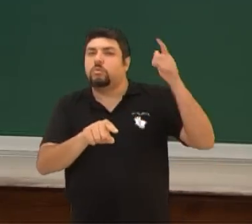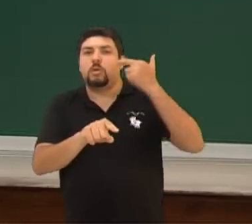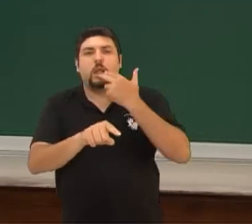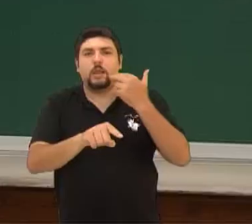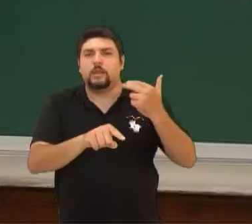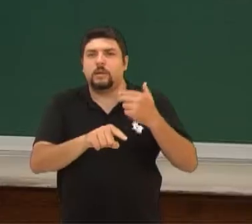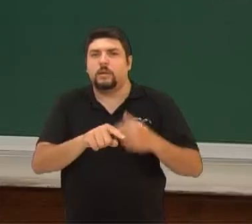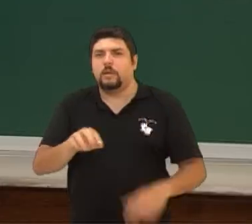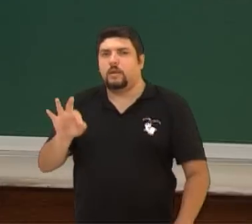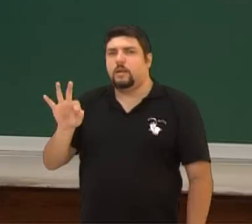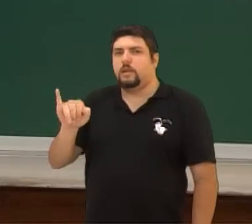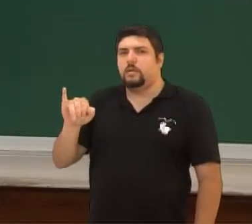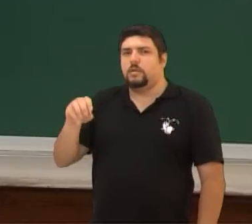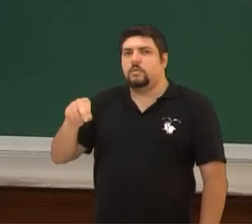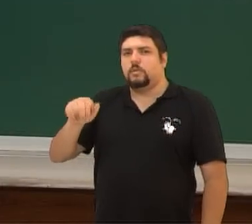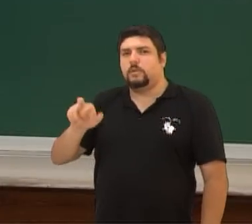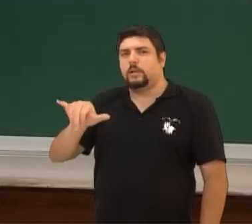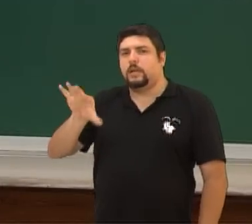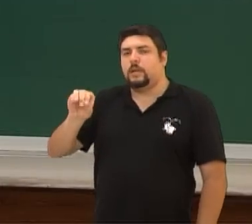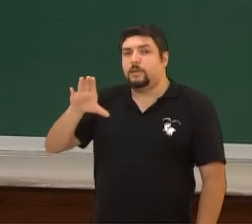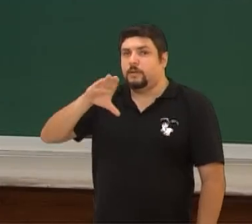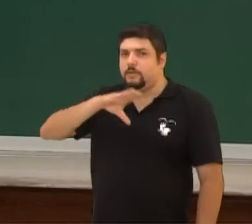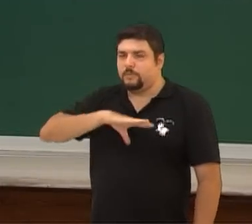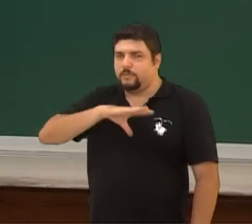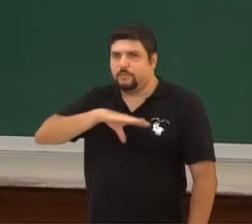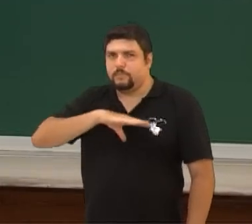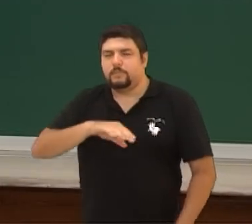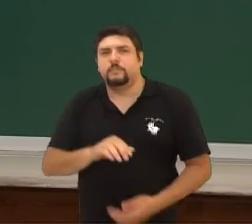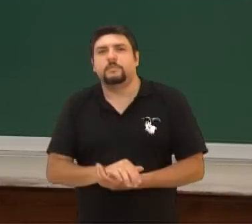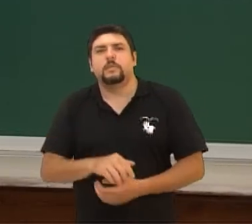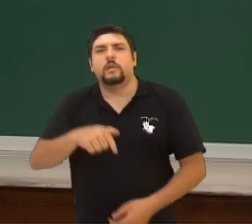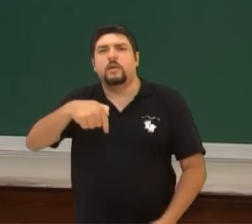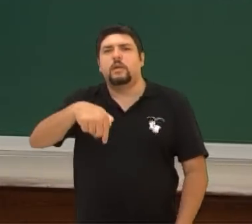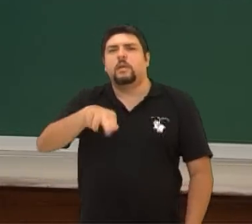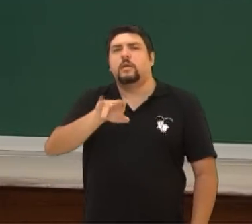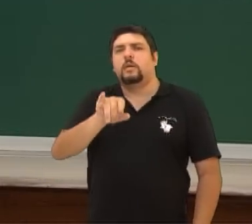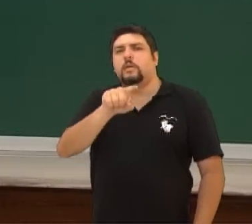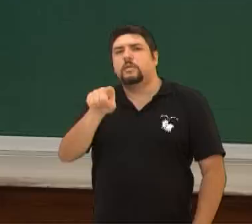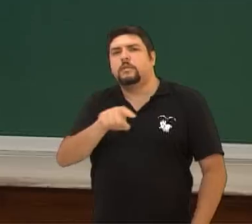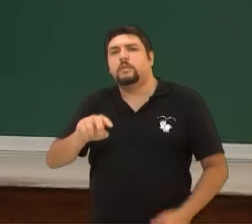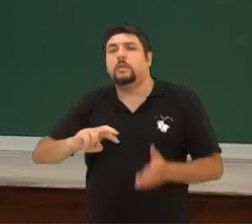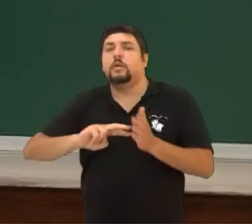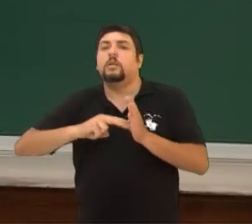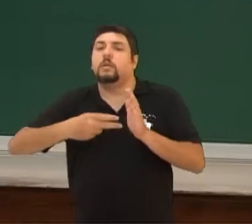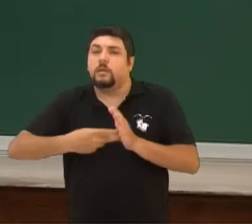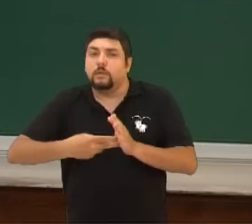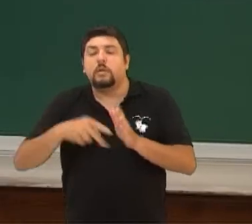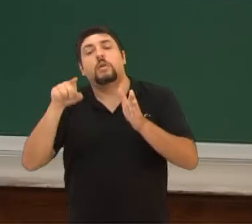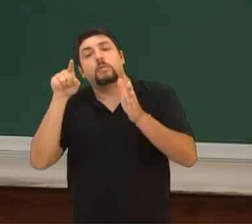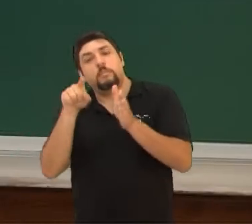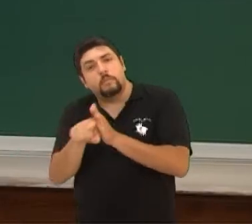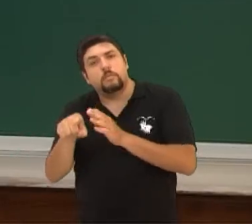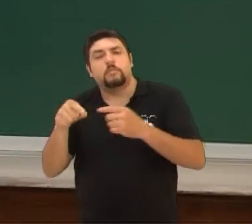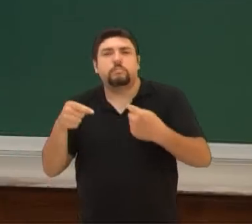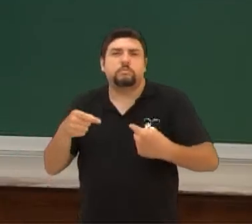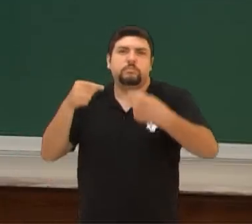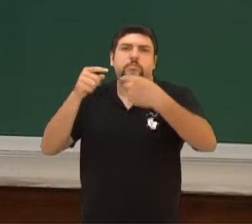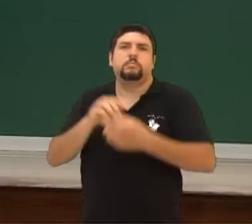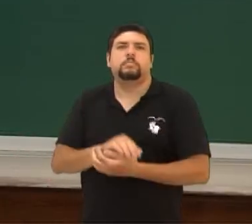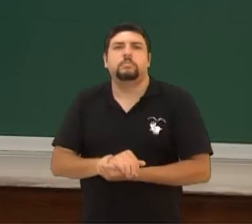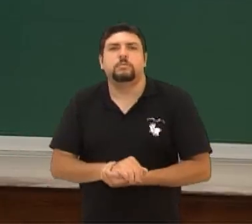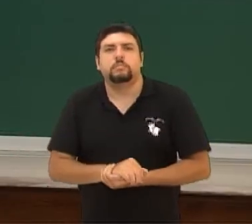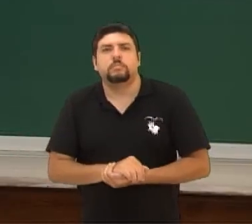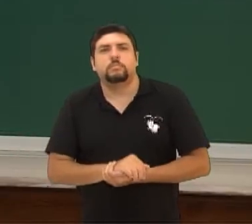palavra do brasileira. Quiz, na verdade, significa questionário. Então, fizemos a junção das palavras e temos o